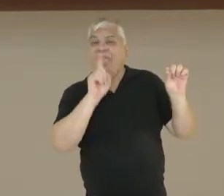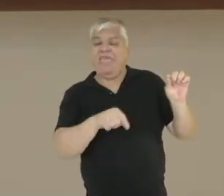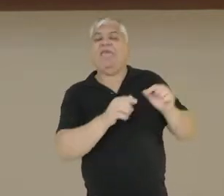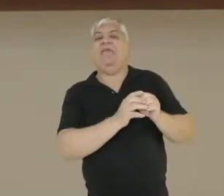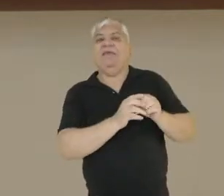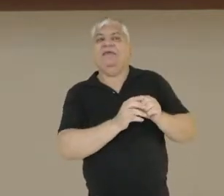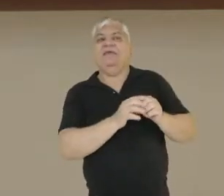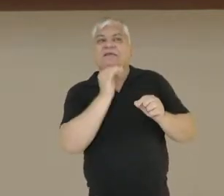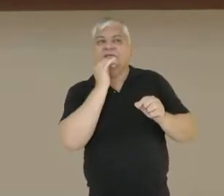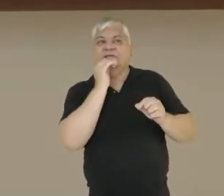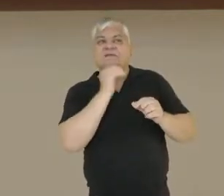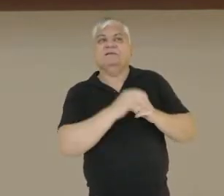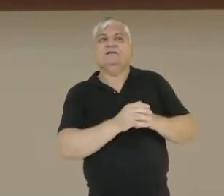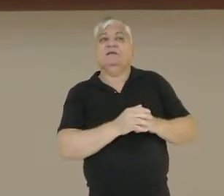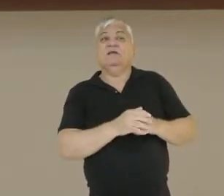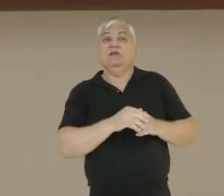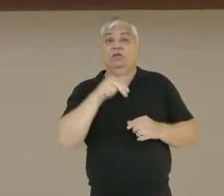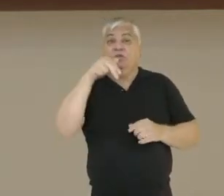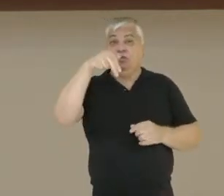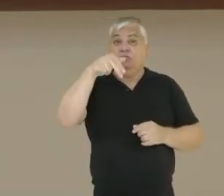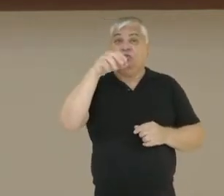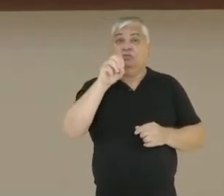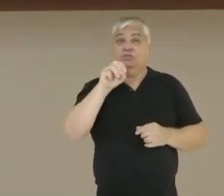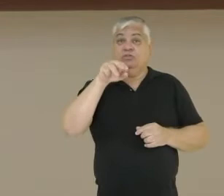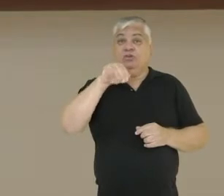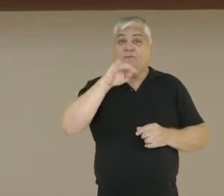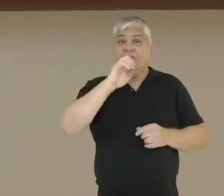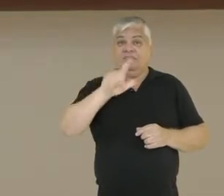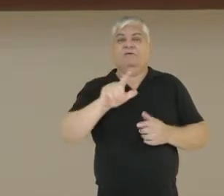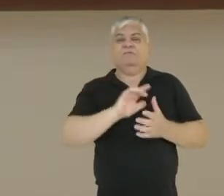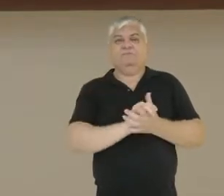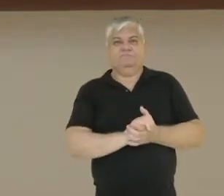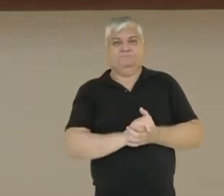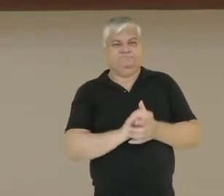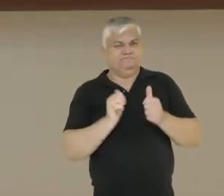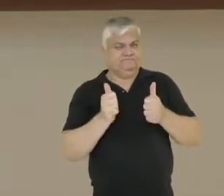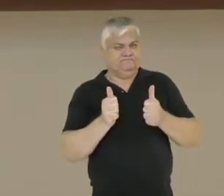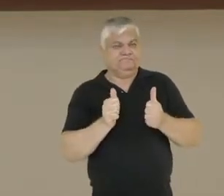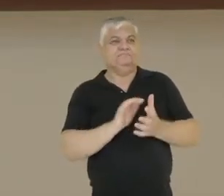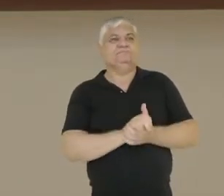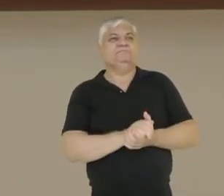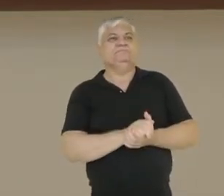substantiva, oração subordinada substantiva, completiva nominal, tá?